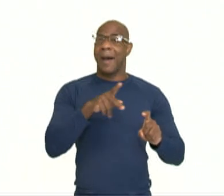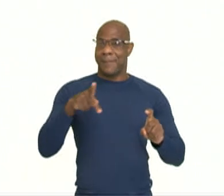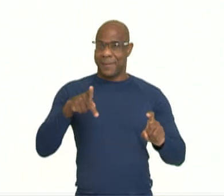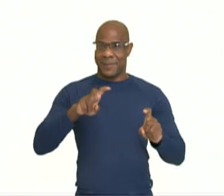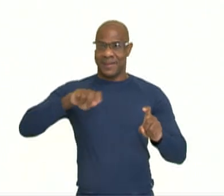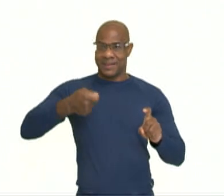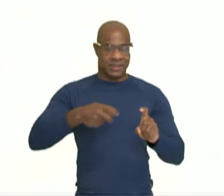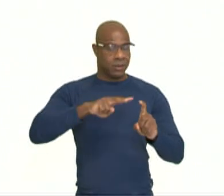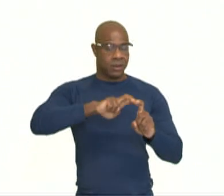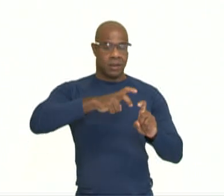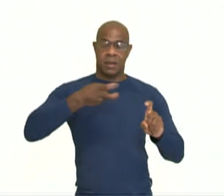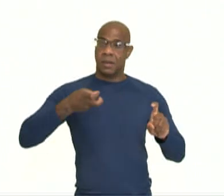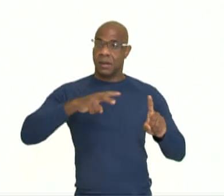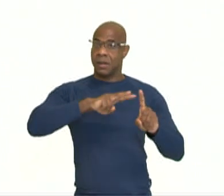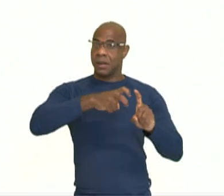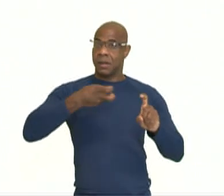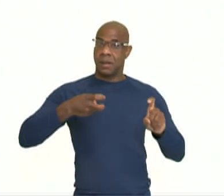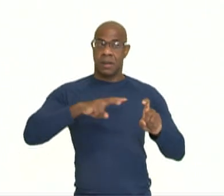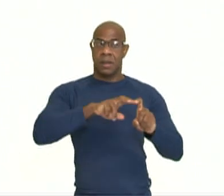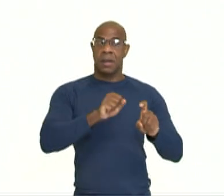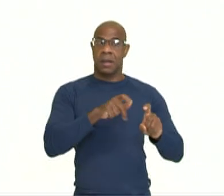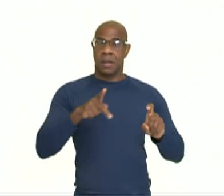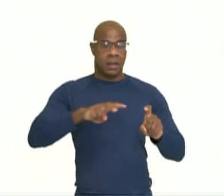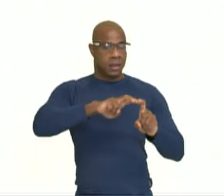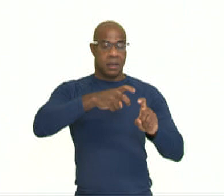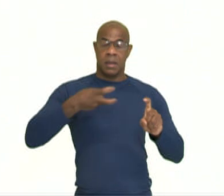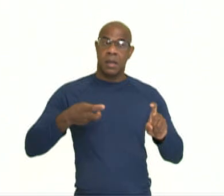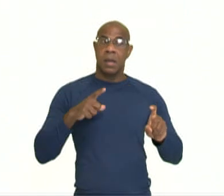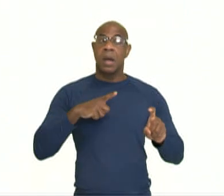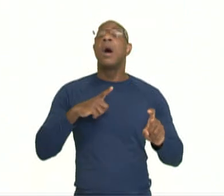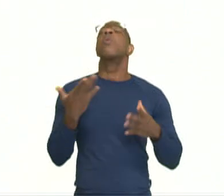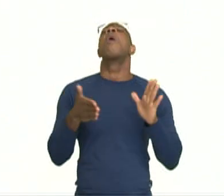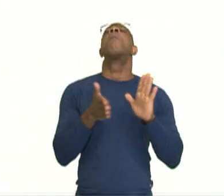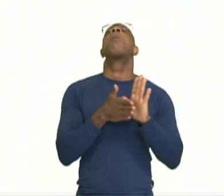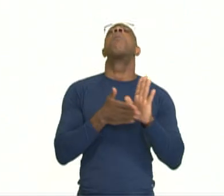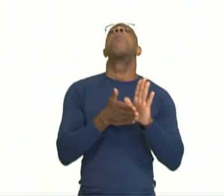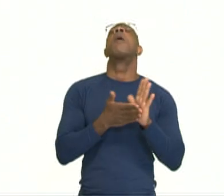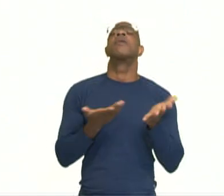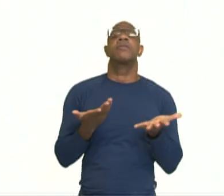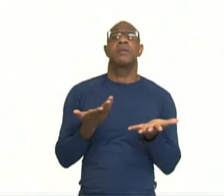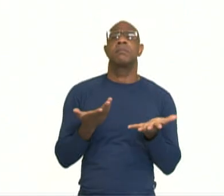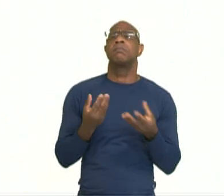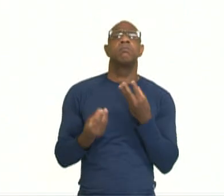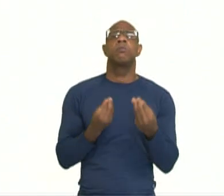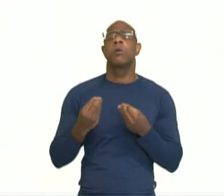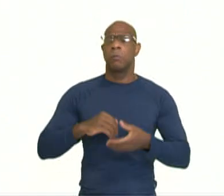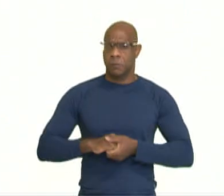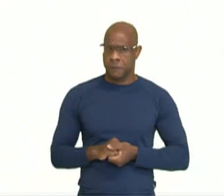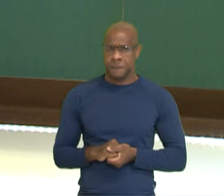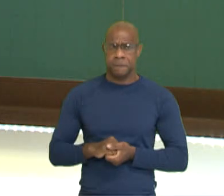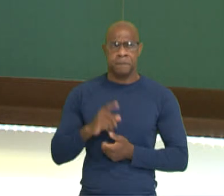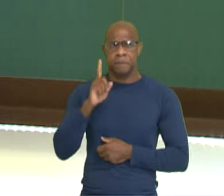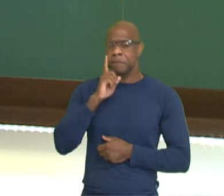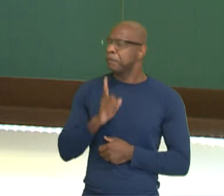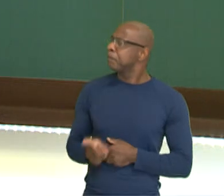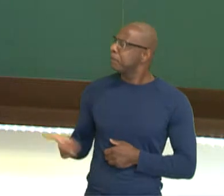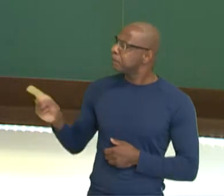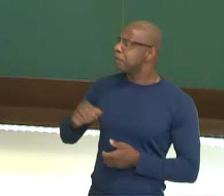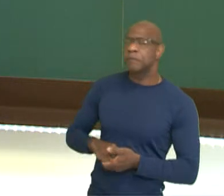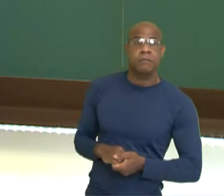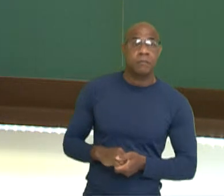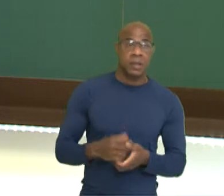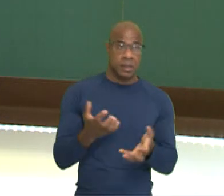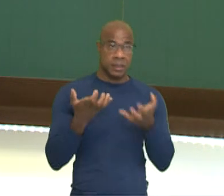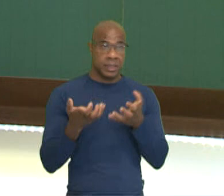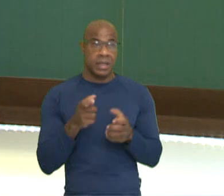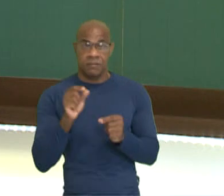do campeonato, esse aplicativo. E qual é a proposta hoje? Ah, claro, tem uma proposta. Eu quero que você